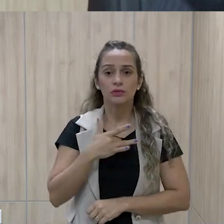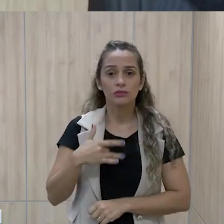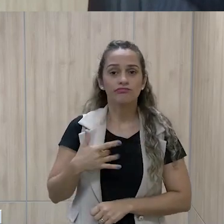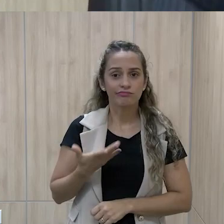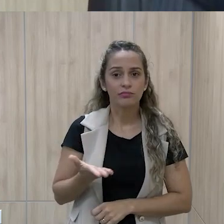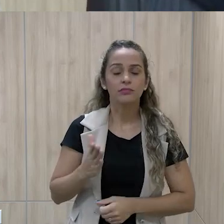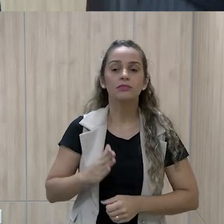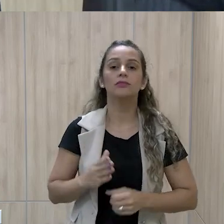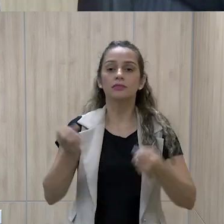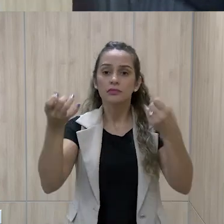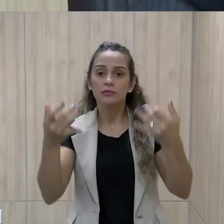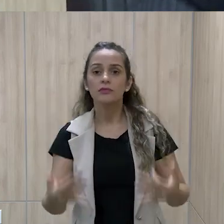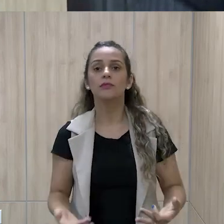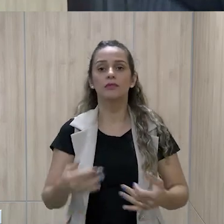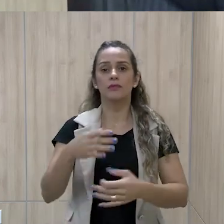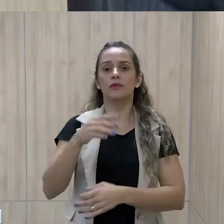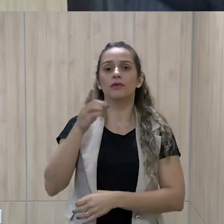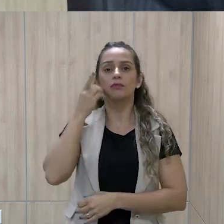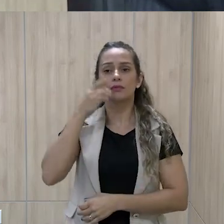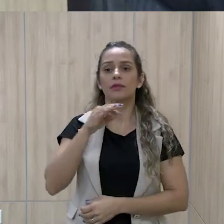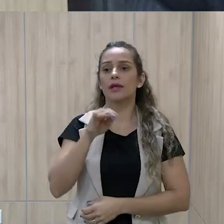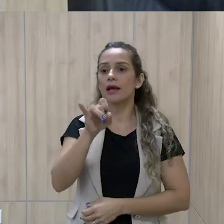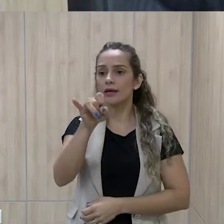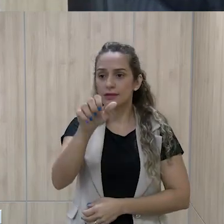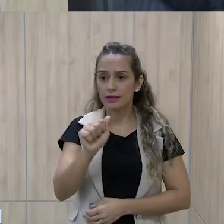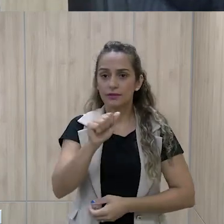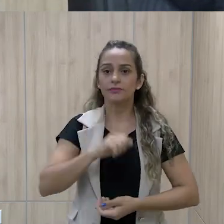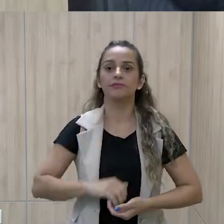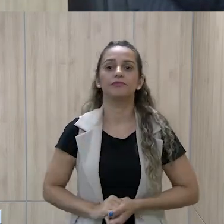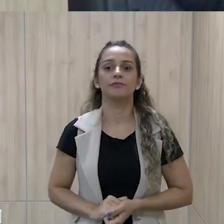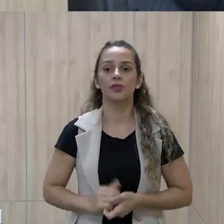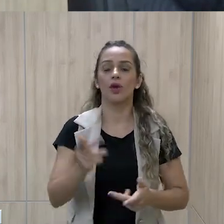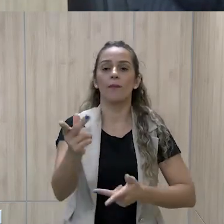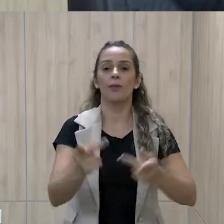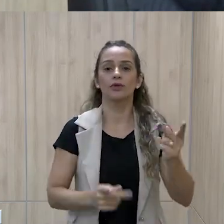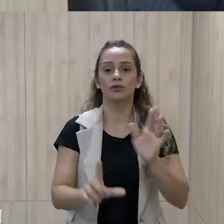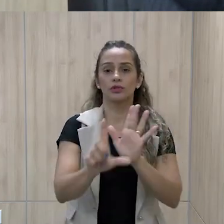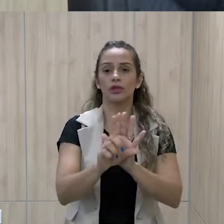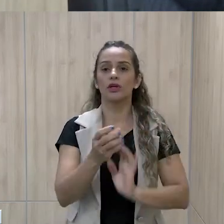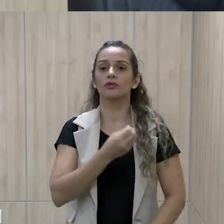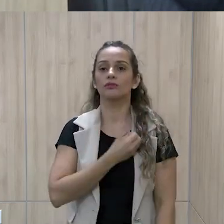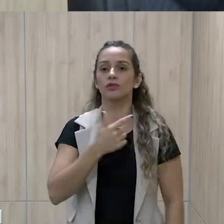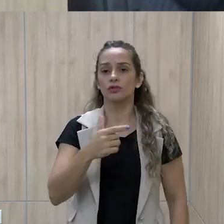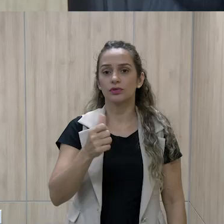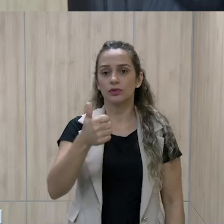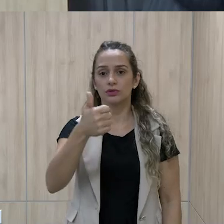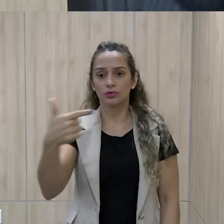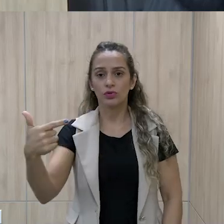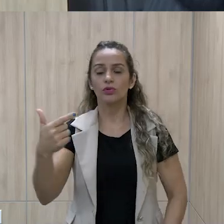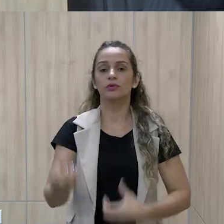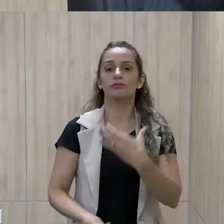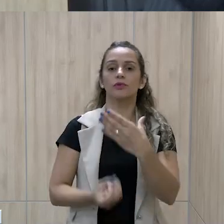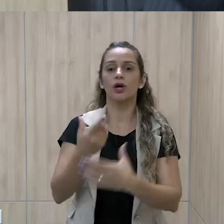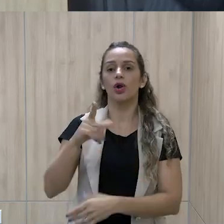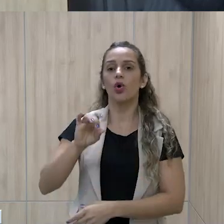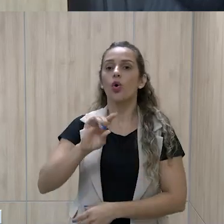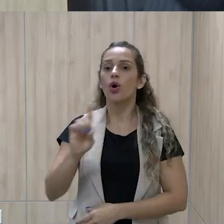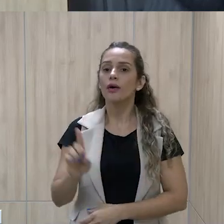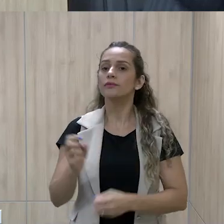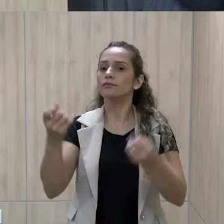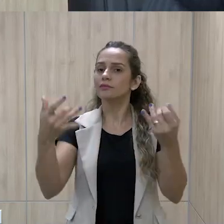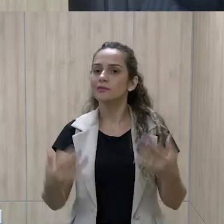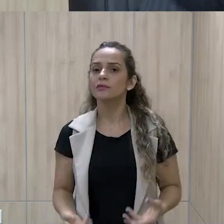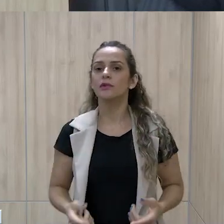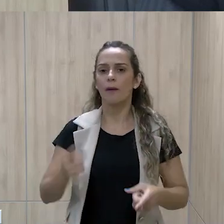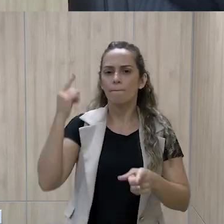âmbito do Estado de Rondônia para relatar deputada Taíssa projeto de lei número 212 autoria